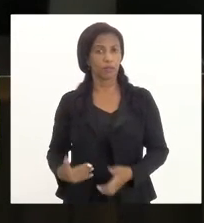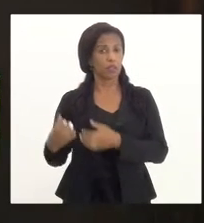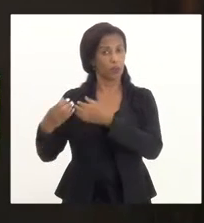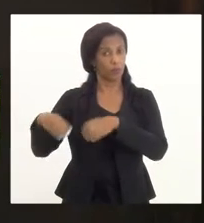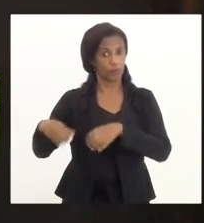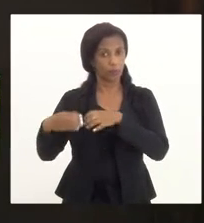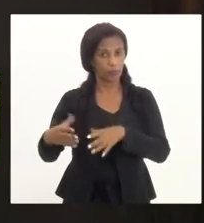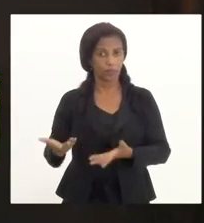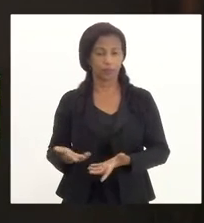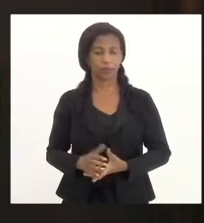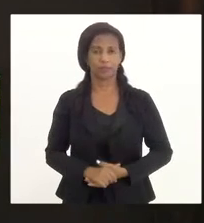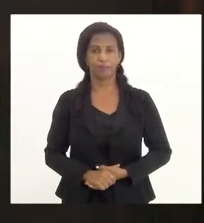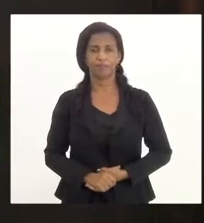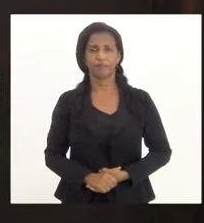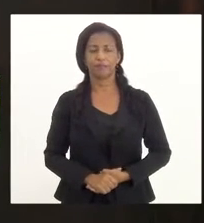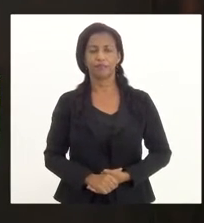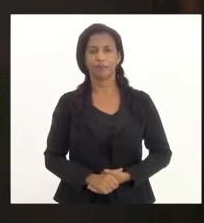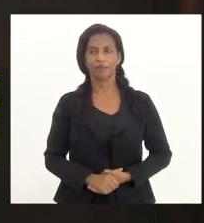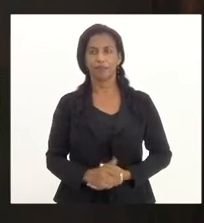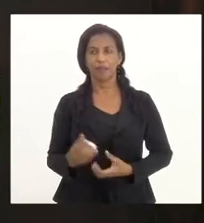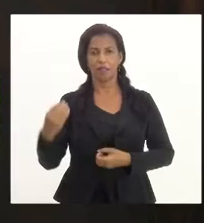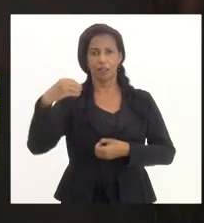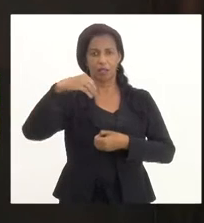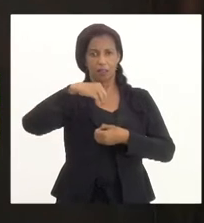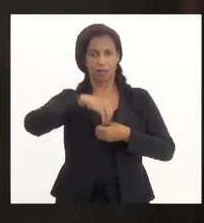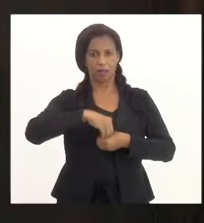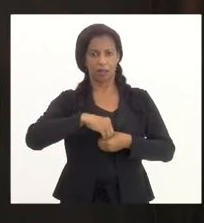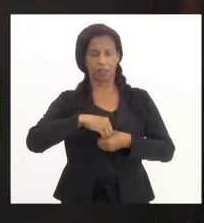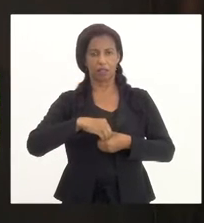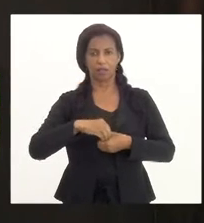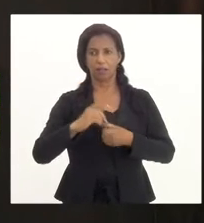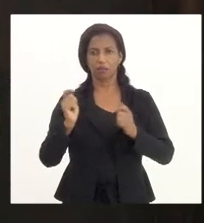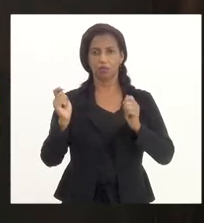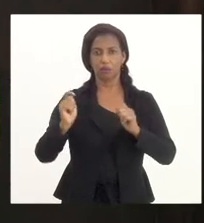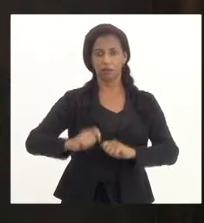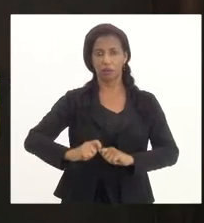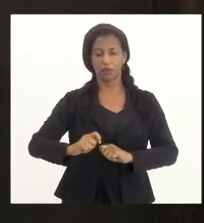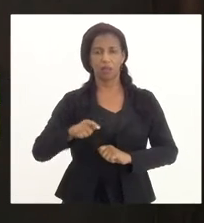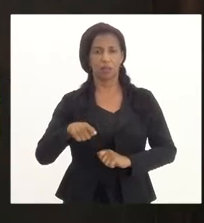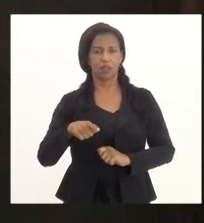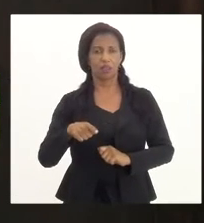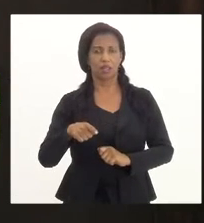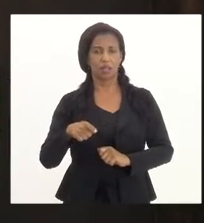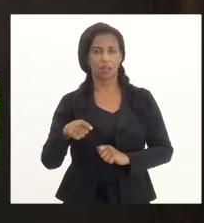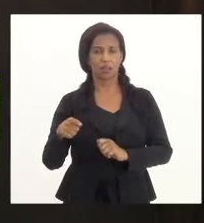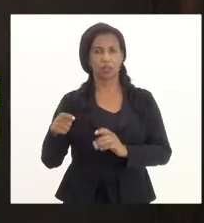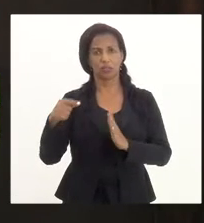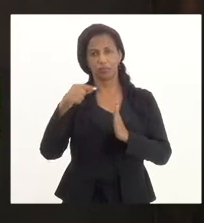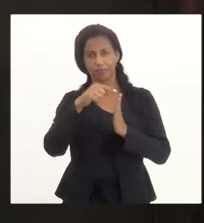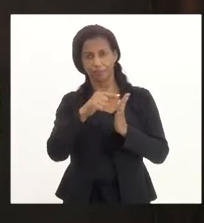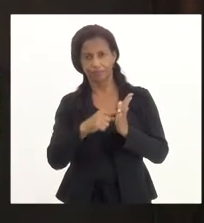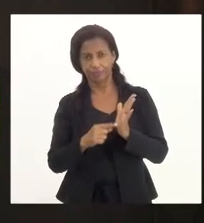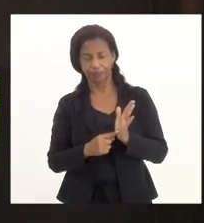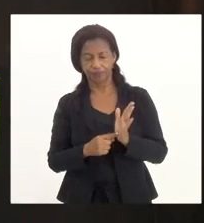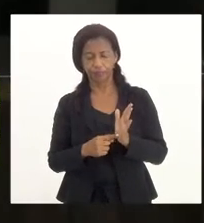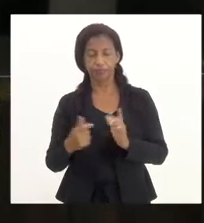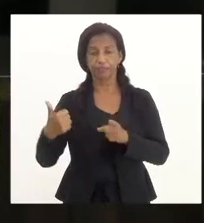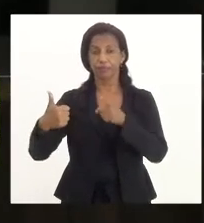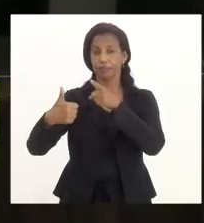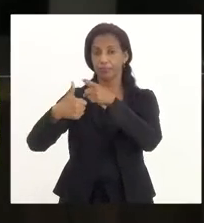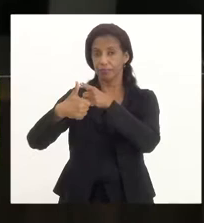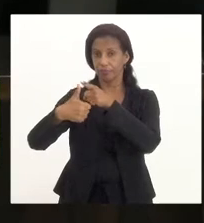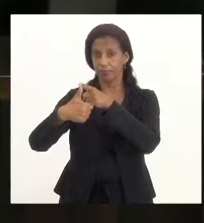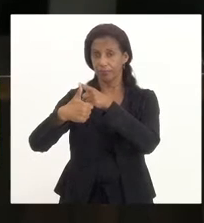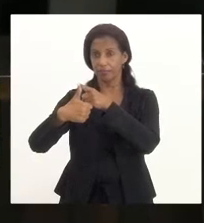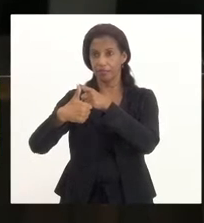ao concurso público que tá dentro Possivelmente dessas exceções Então esse é o primeiro